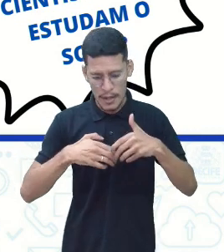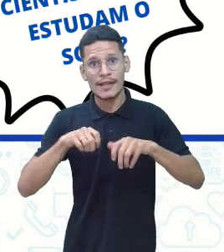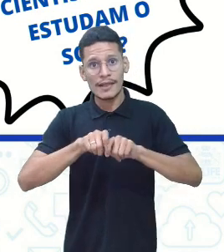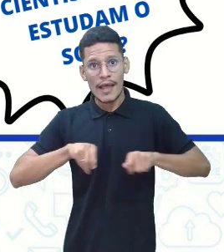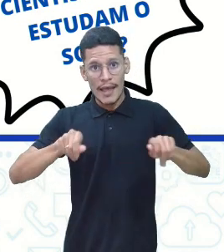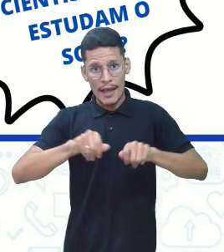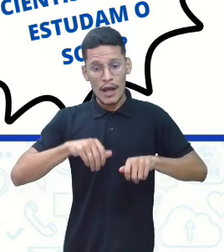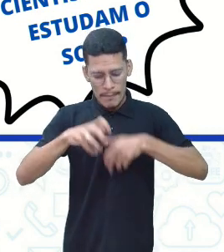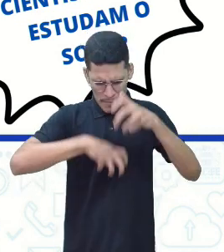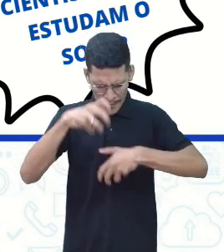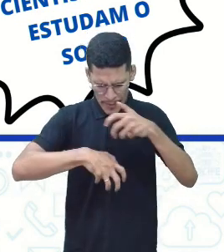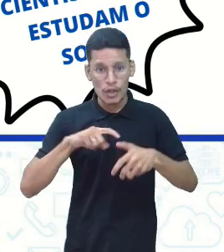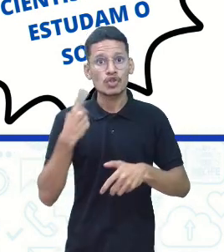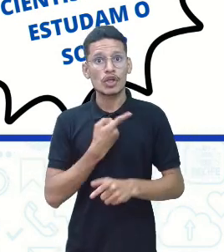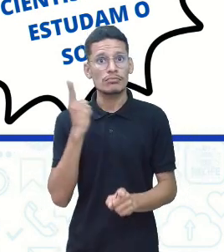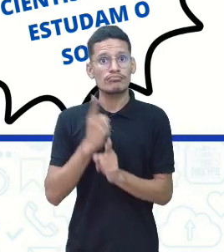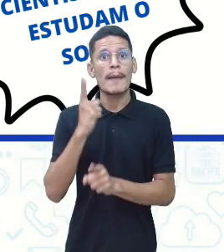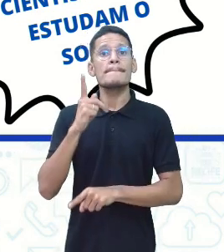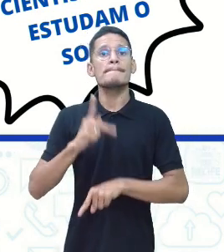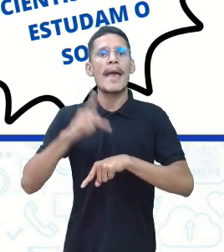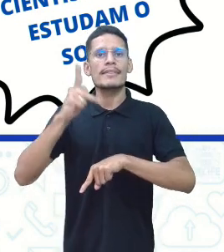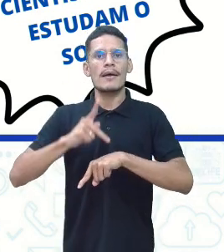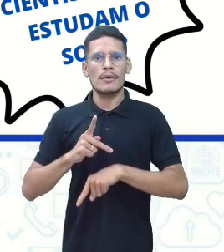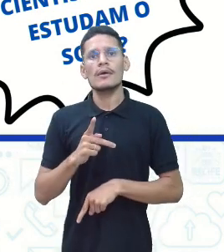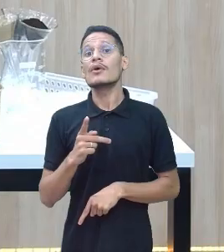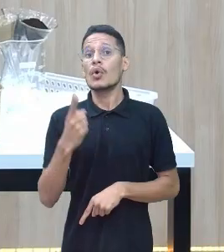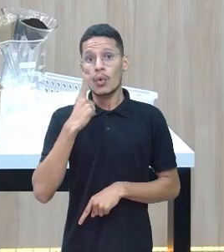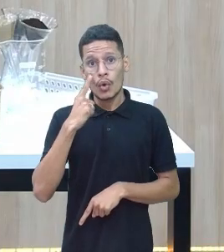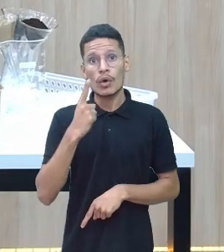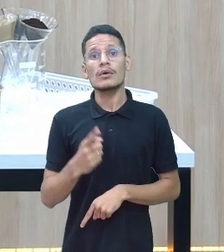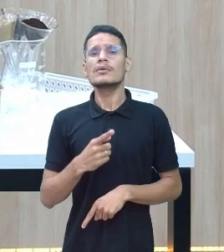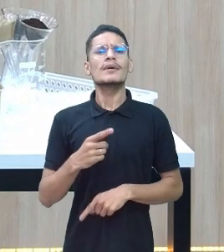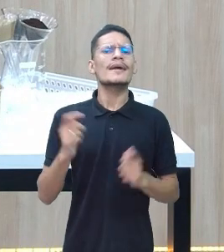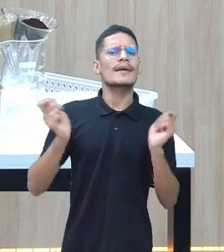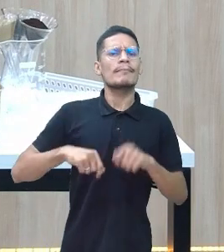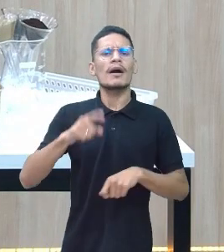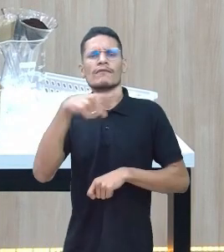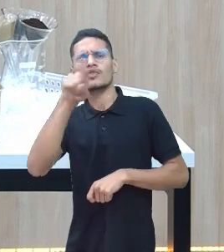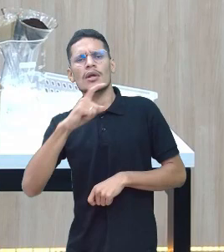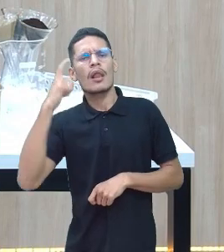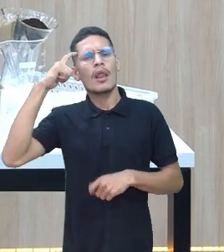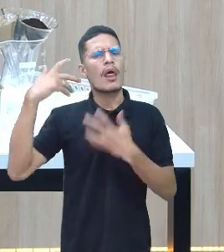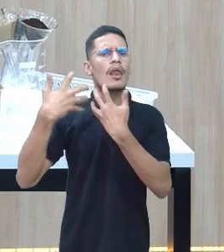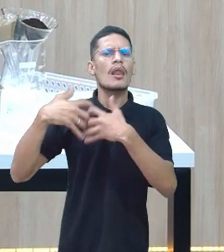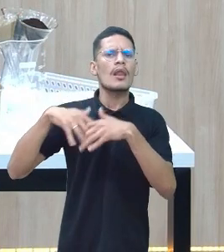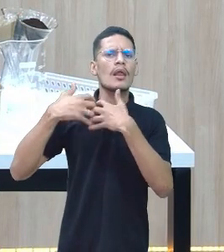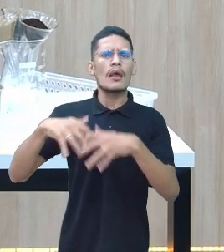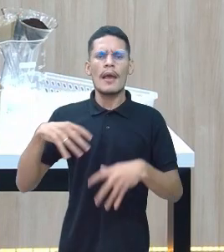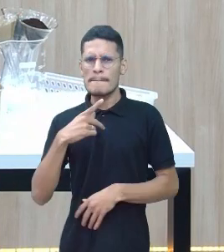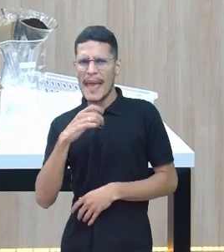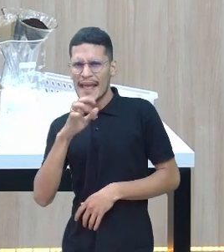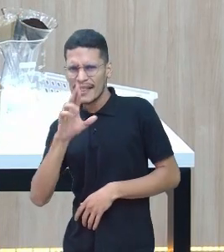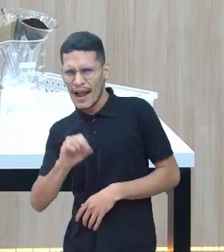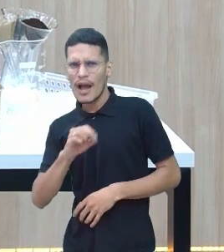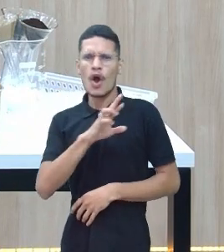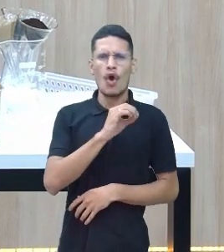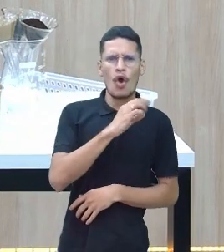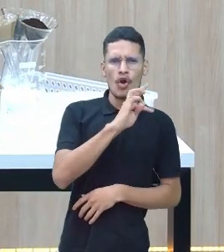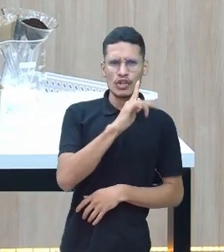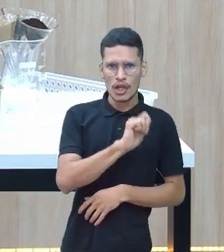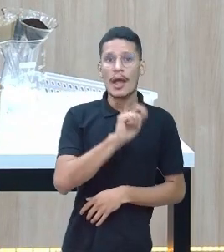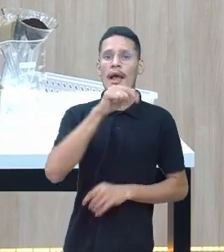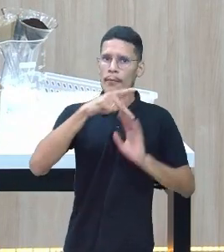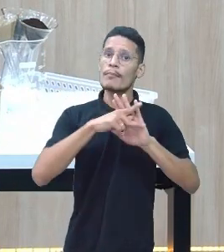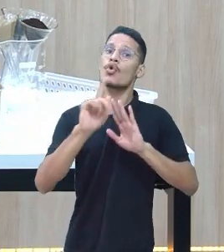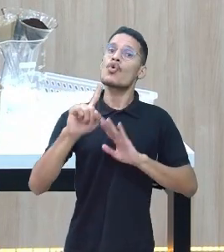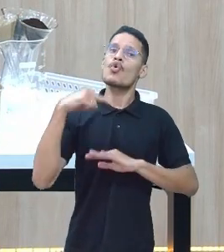eu utilizei o termo pedras, para trazer esse questionamento bem próximo a vocês, porque a questão de pedras e rochas será o nosso